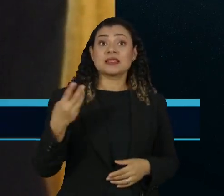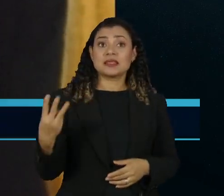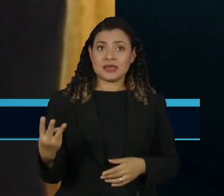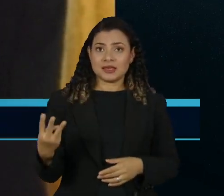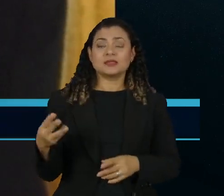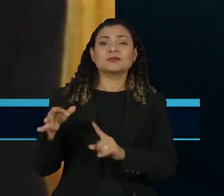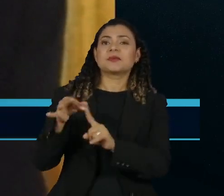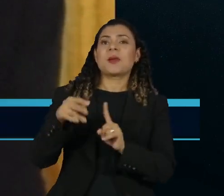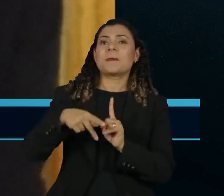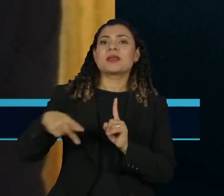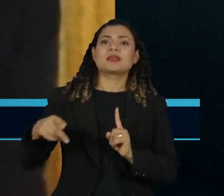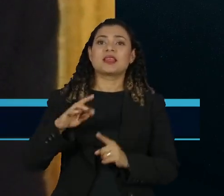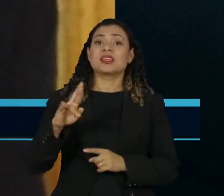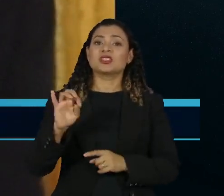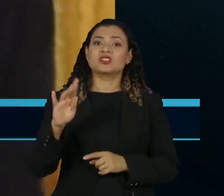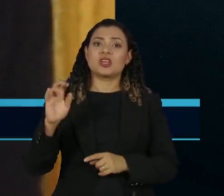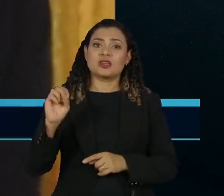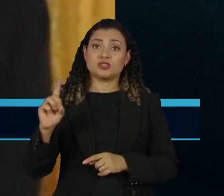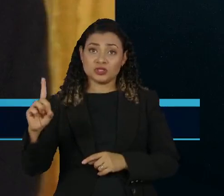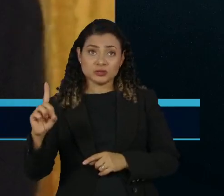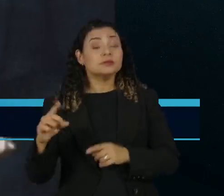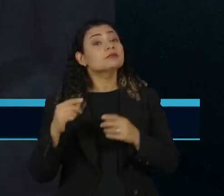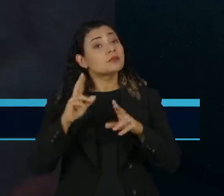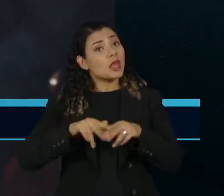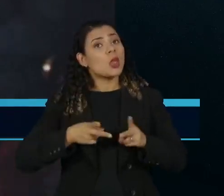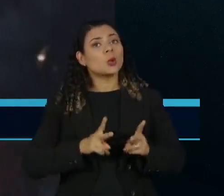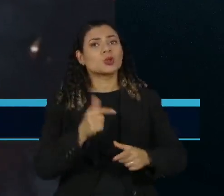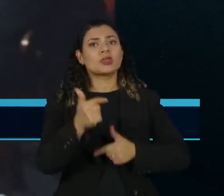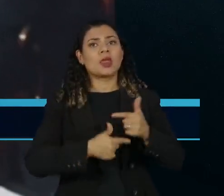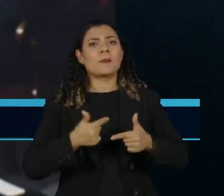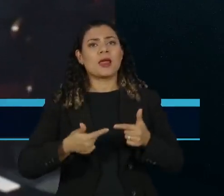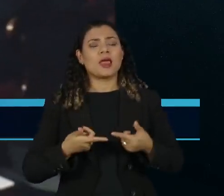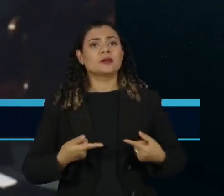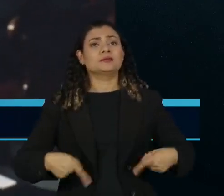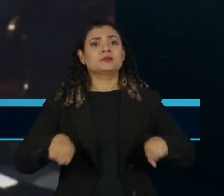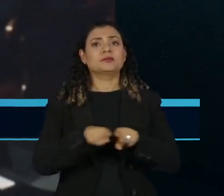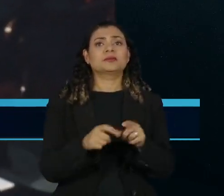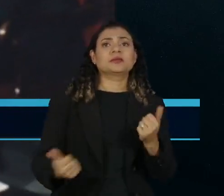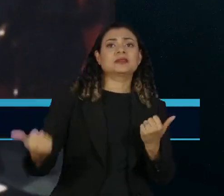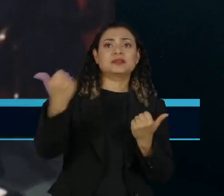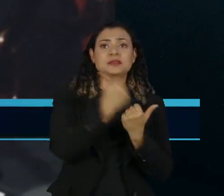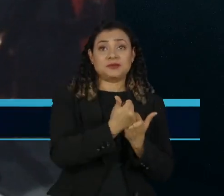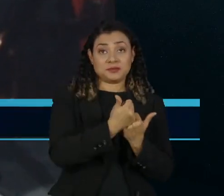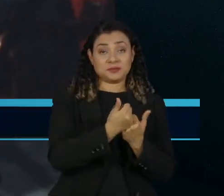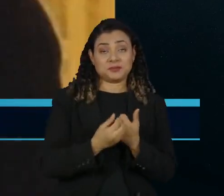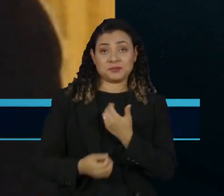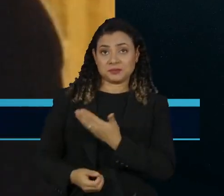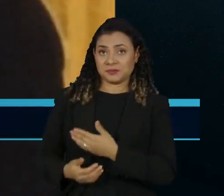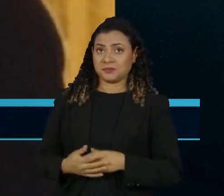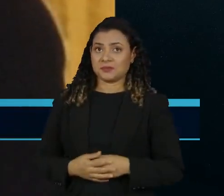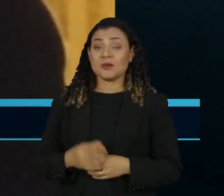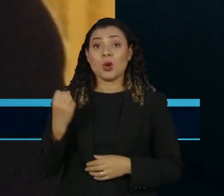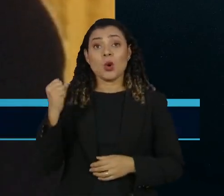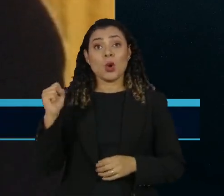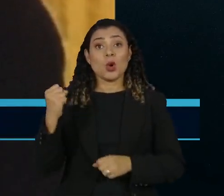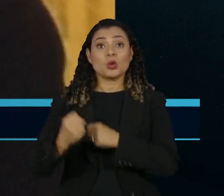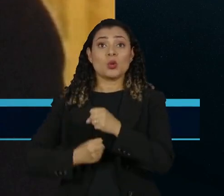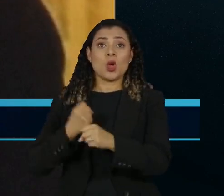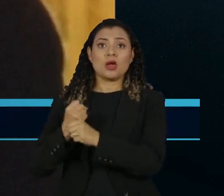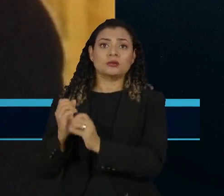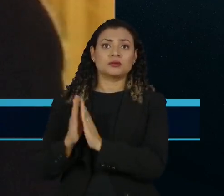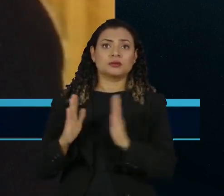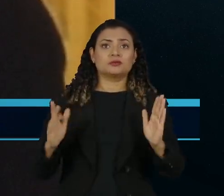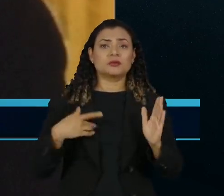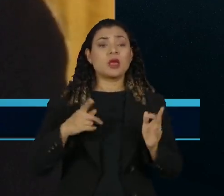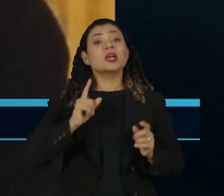pelo então presidente Richard Nixon. Se manteve no cargo com o sucessor, Gerald Ford. Por 8 anos, ditou a